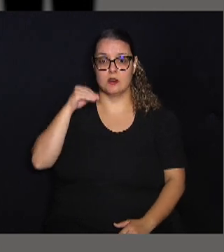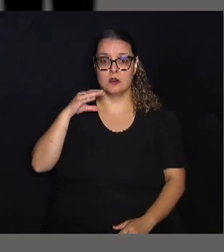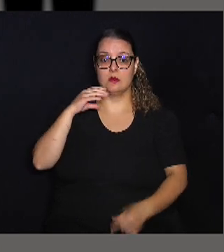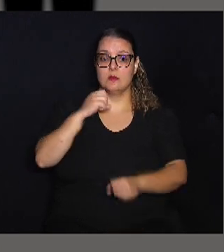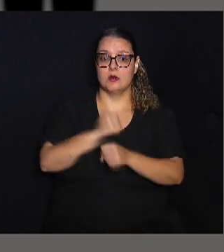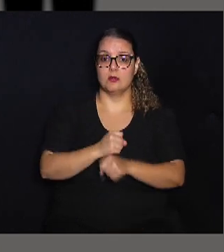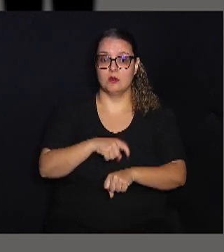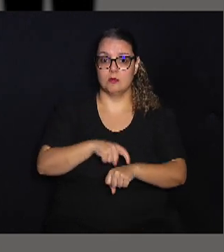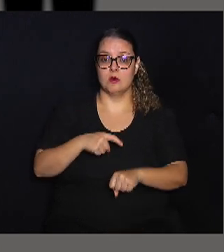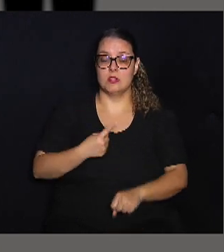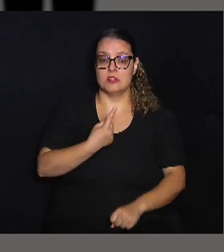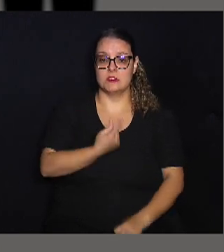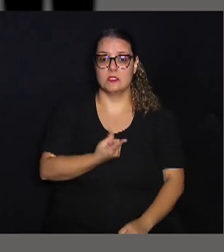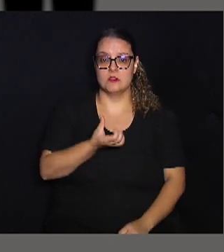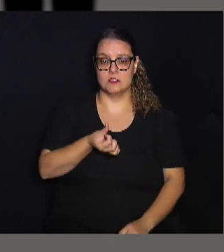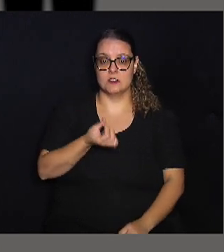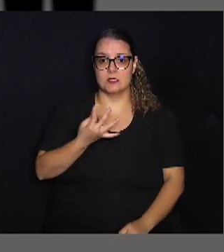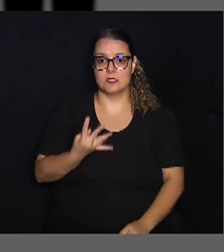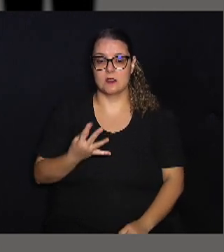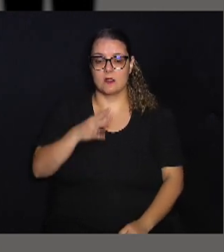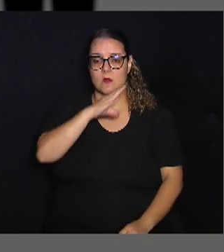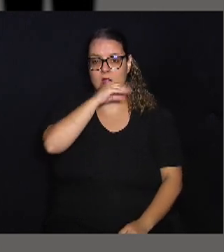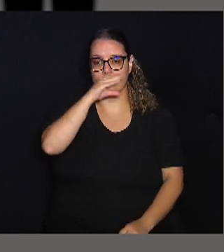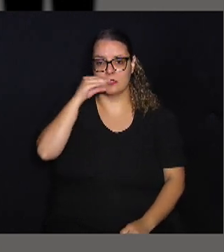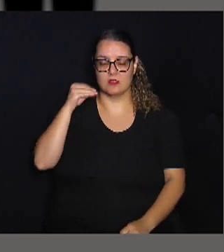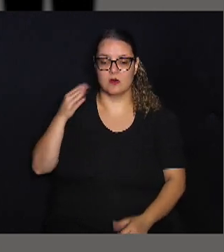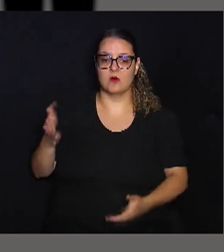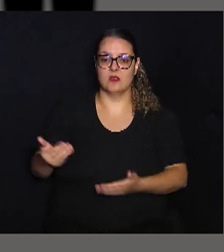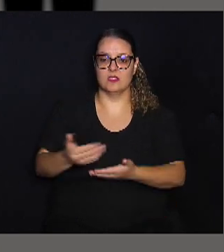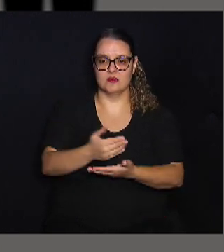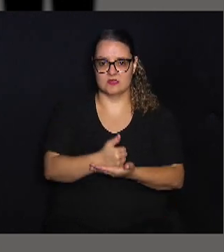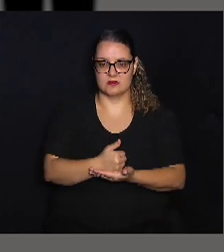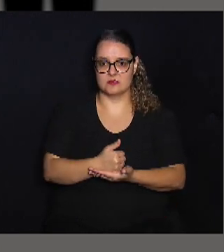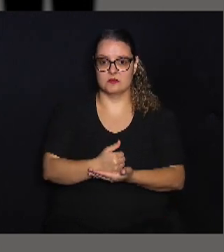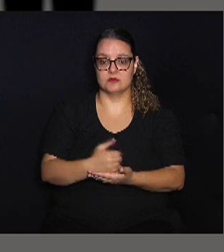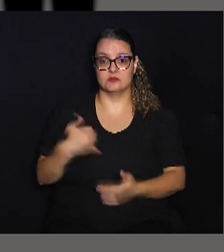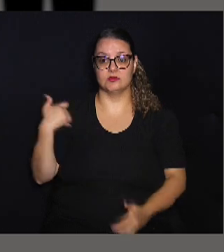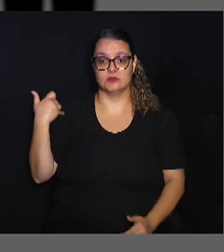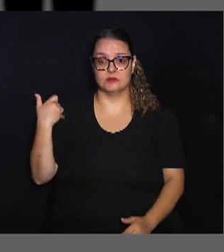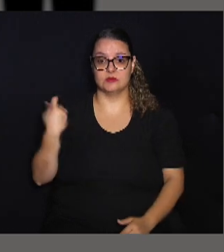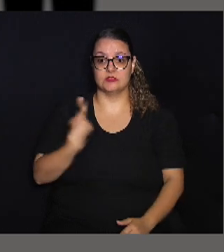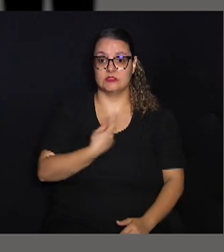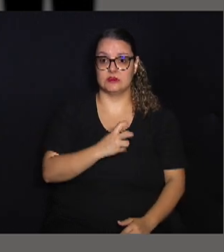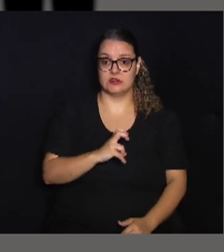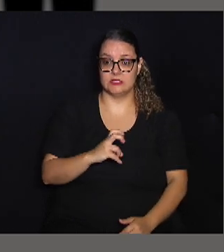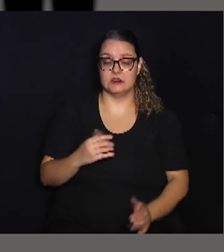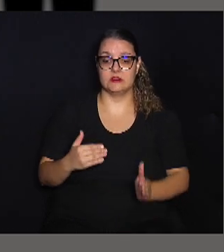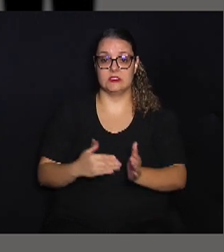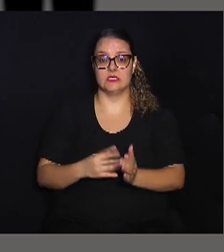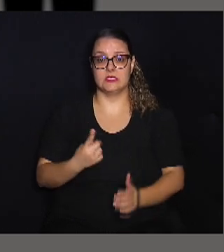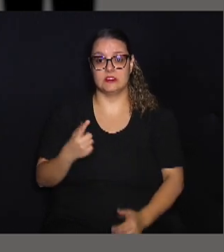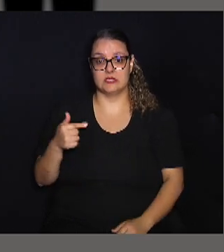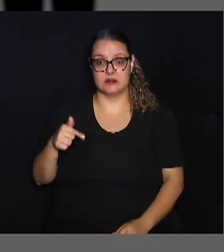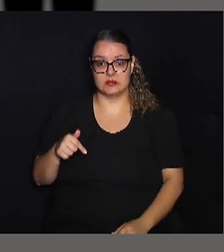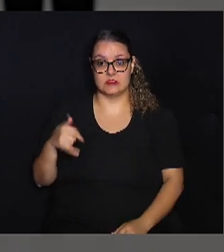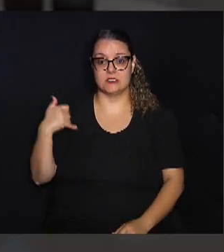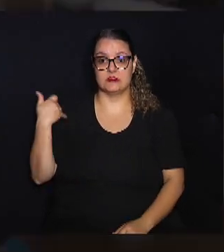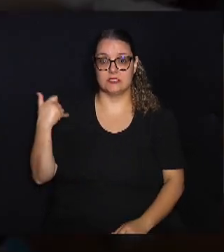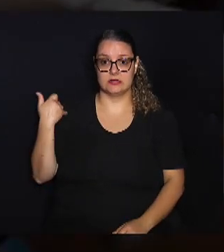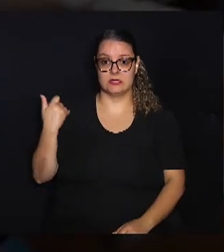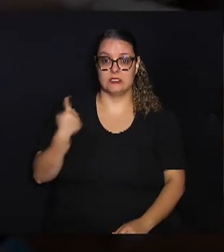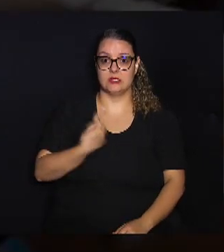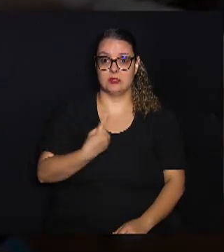no momento, 164 adolescentes acolhidos, com idade entre 15 e 17 anos e 11